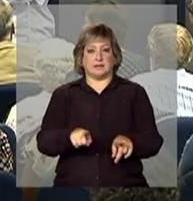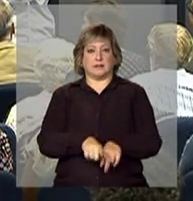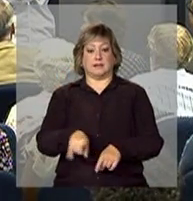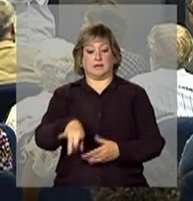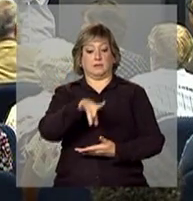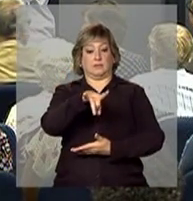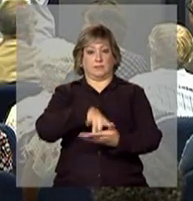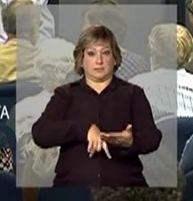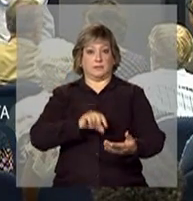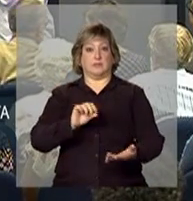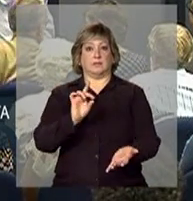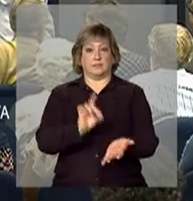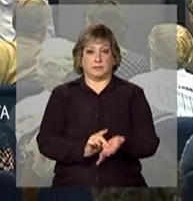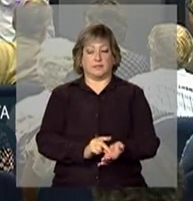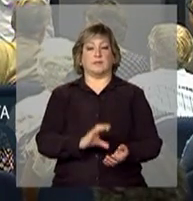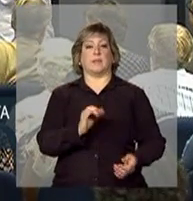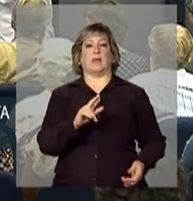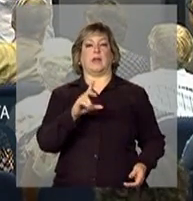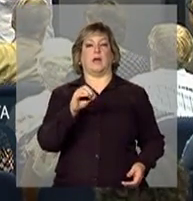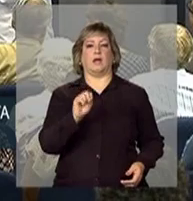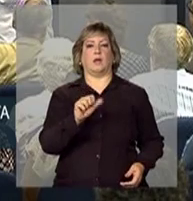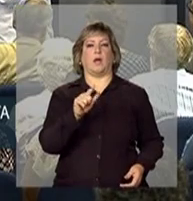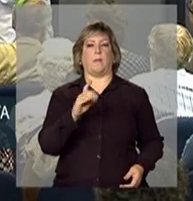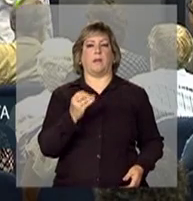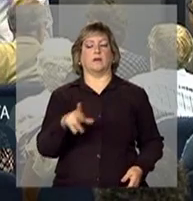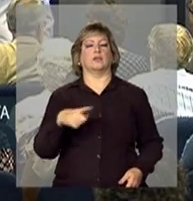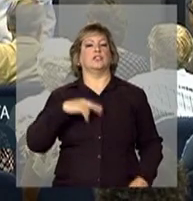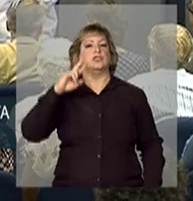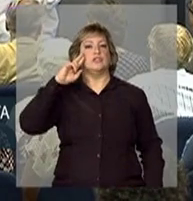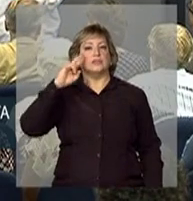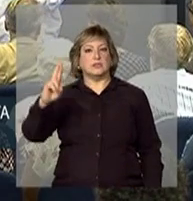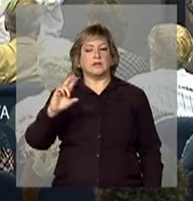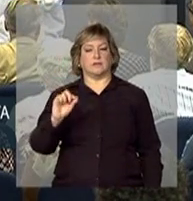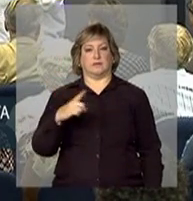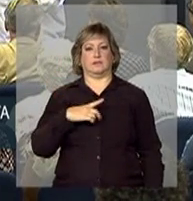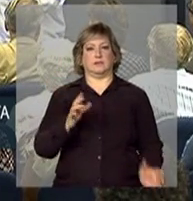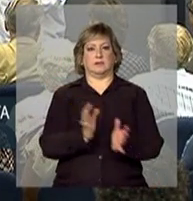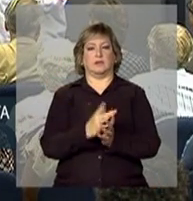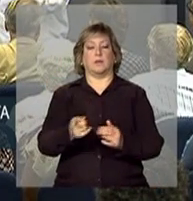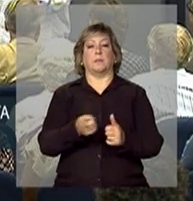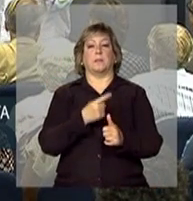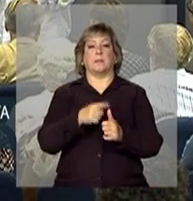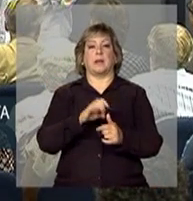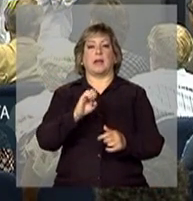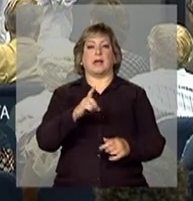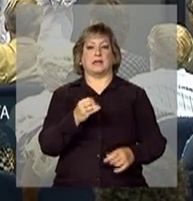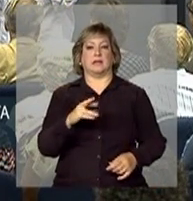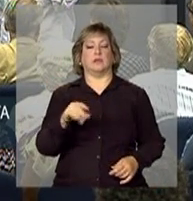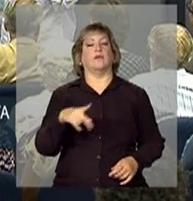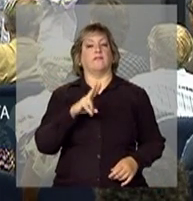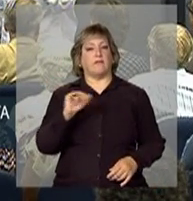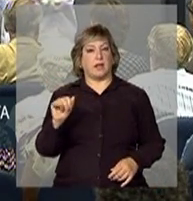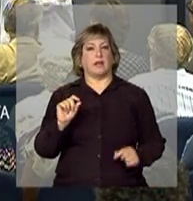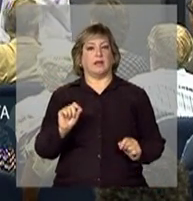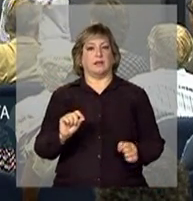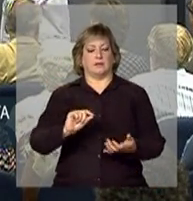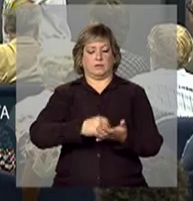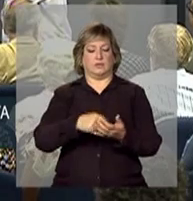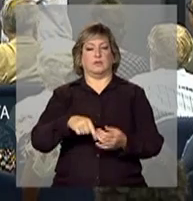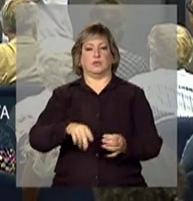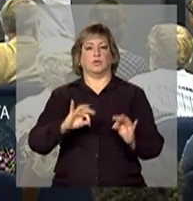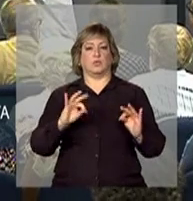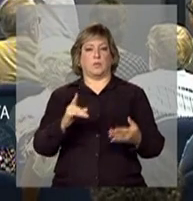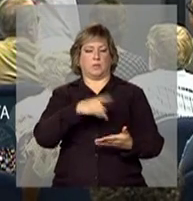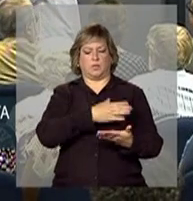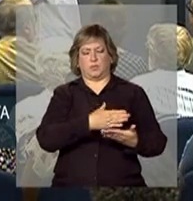documento, a importância dele, Carlos Alberto Cabral Ribeiro, chefe do Estado-Maior do 1º Exército, que vai rubricar todas as páginas desse documento. Vamos